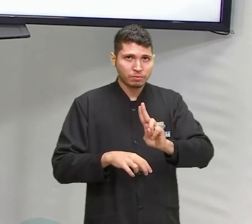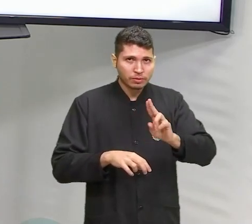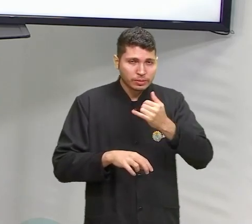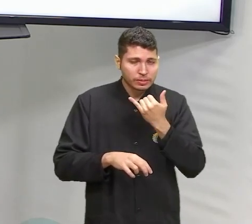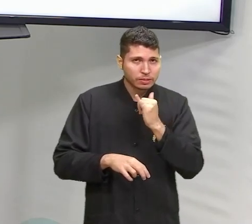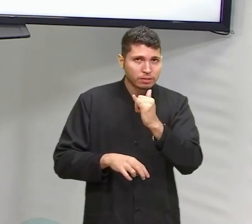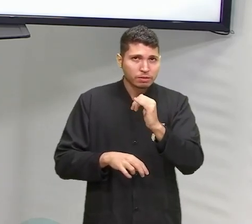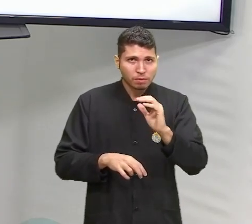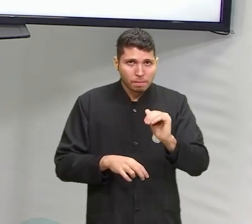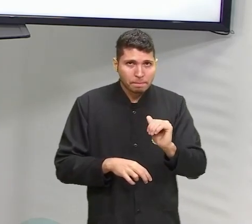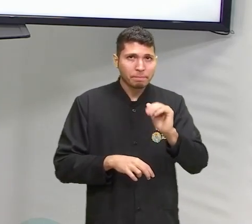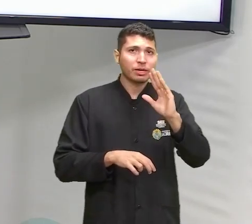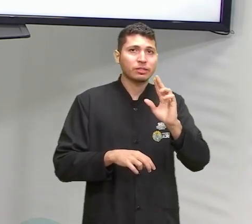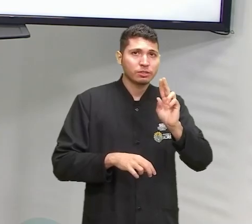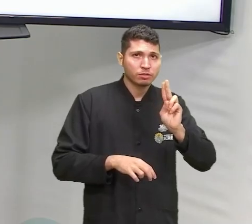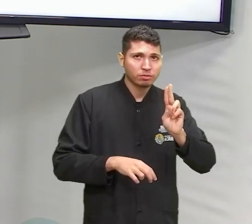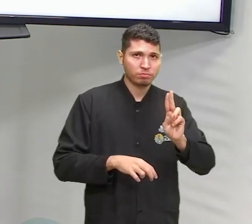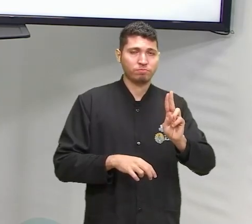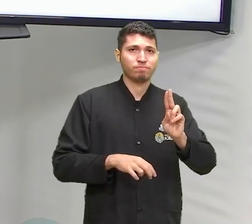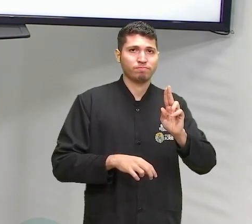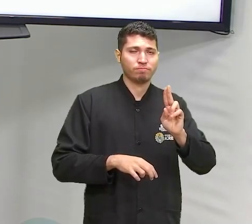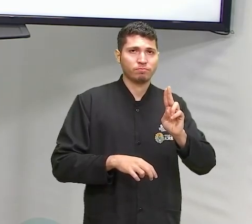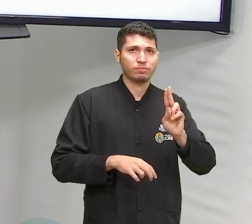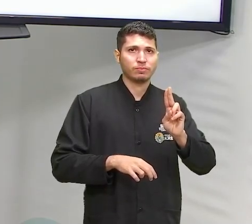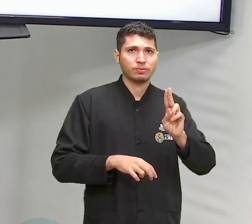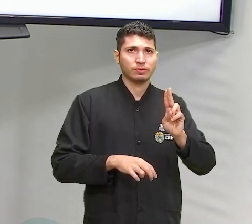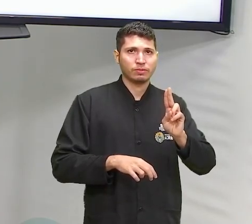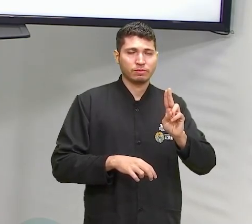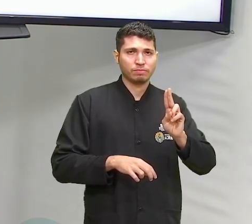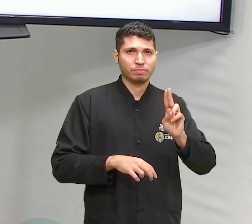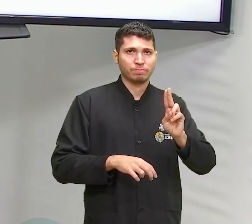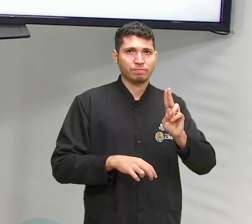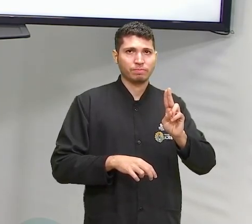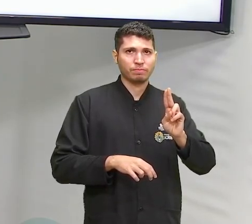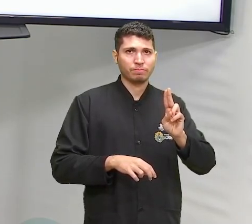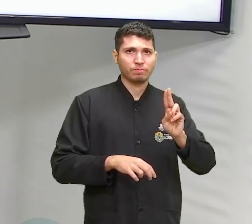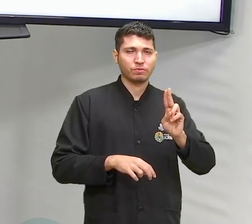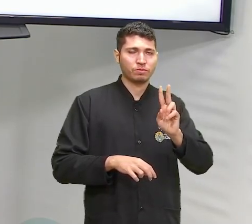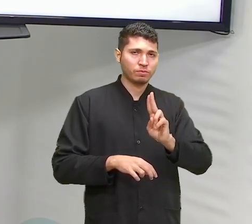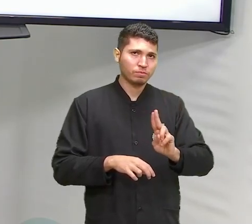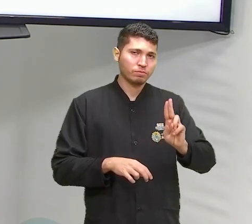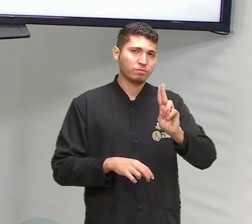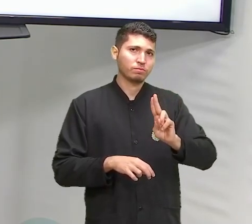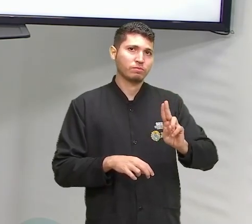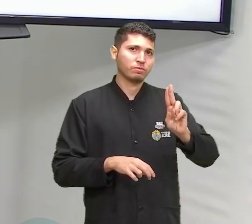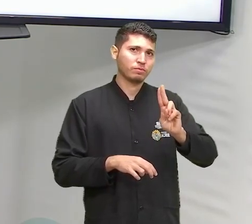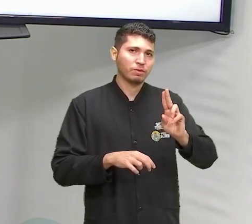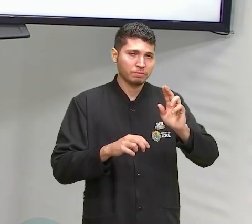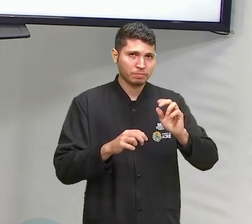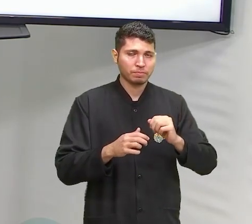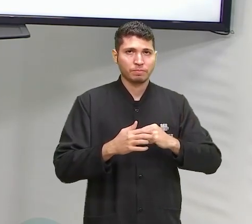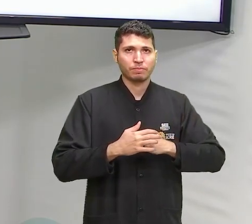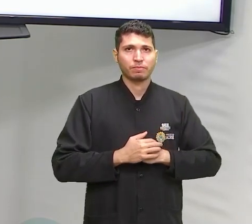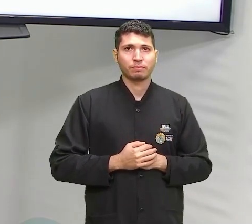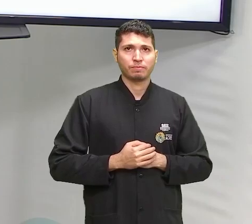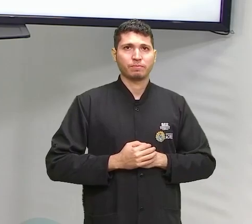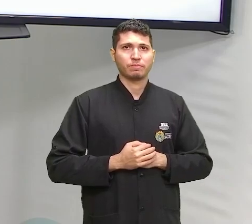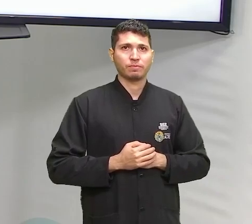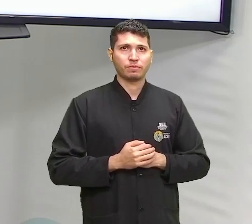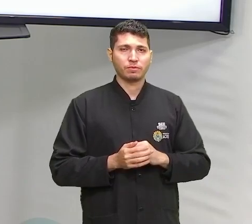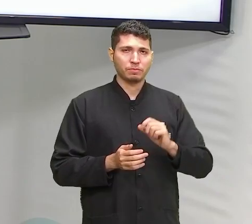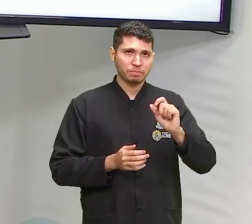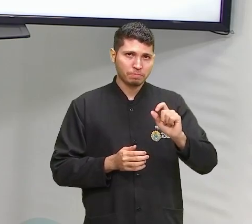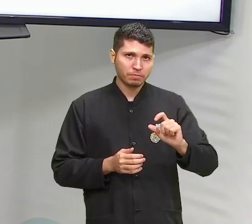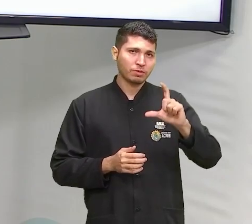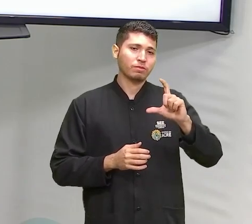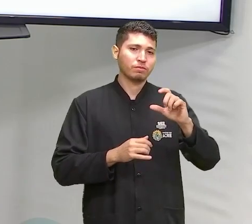quanto mais tensão, quanto mais energia essa lâmpada puxar, essa lâmpada exigir, significa que maior vai ser esse